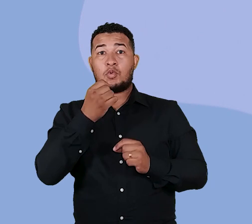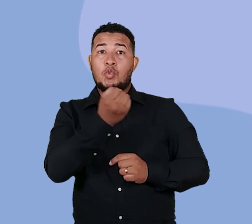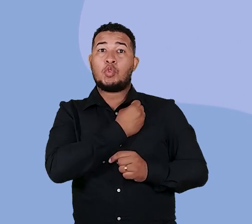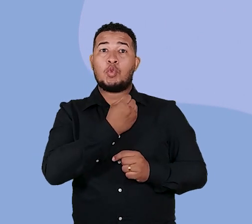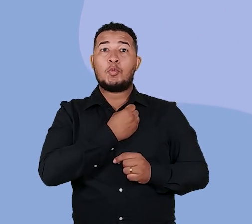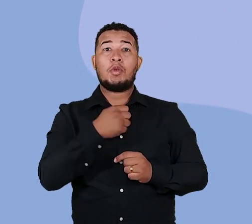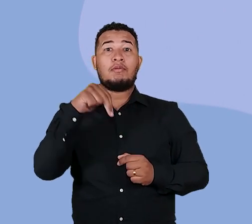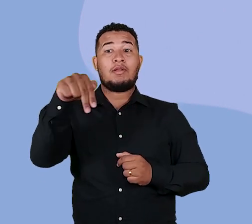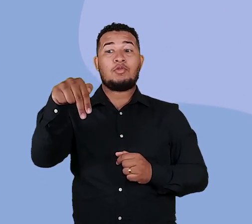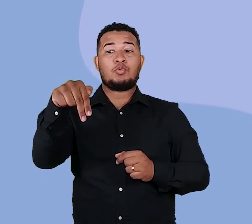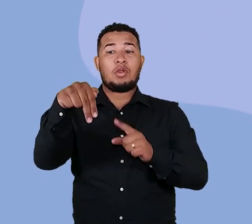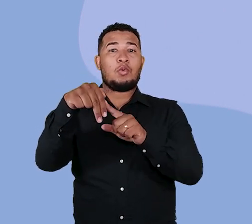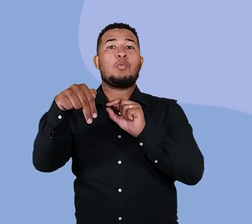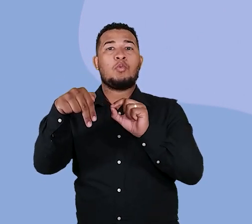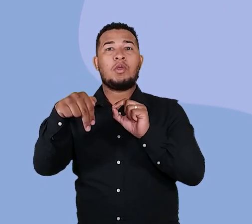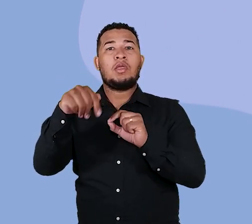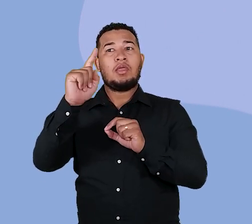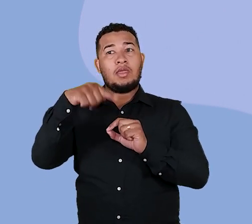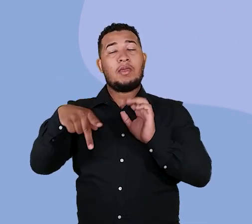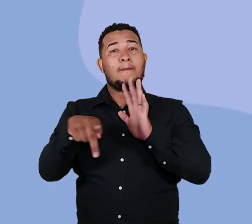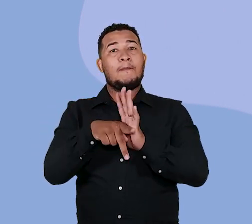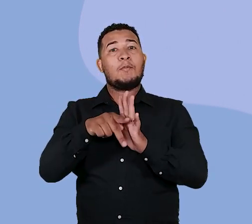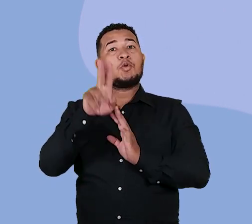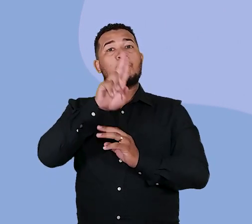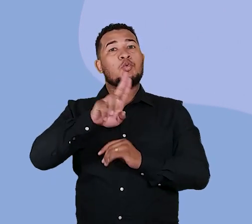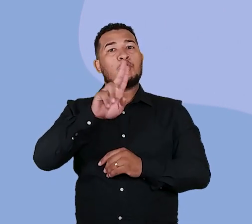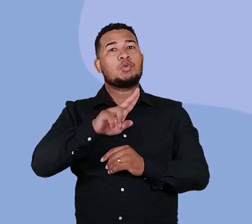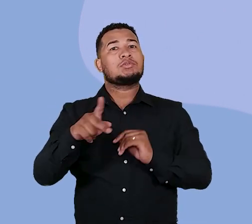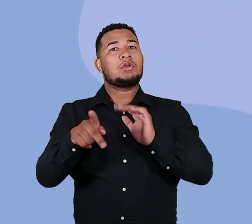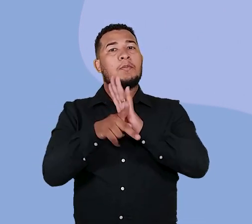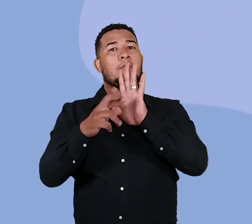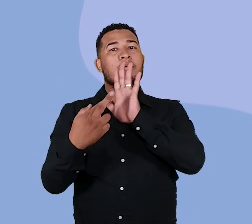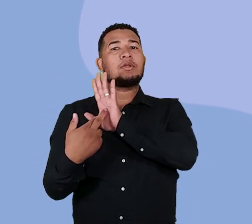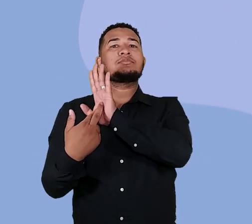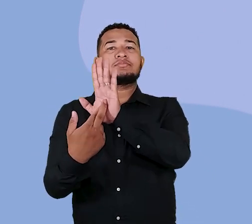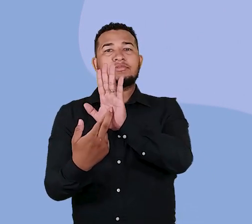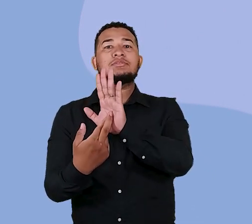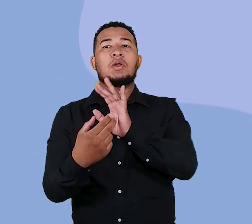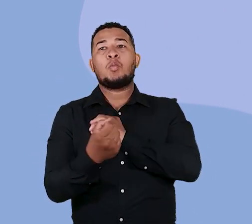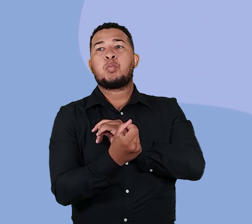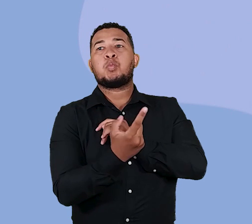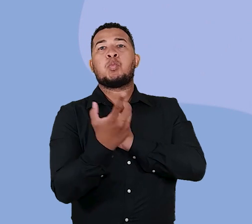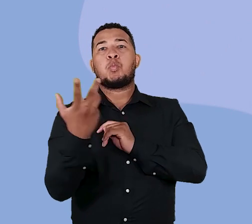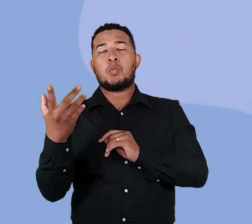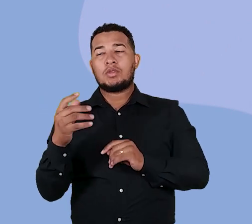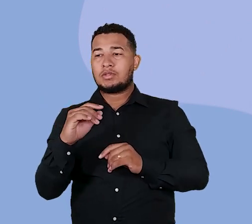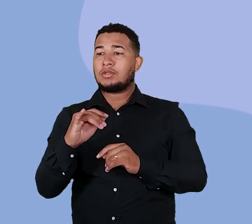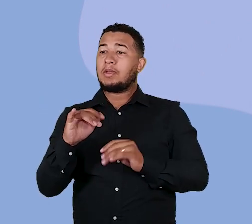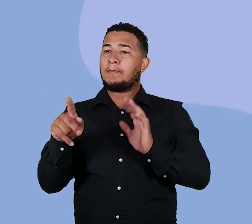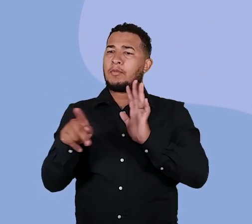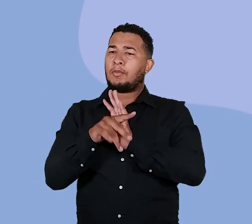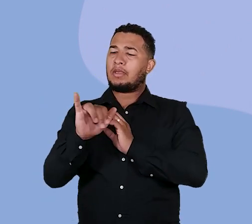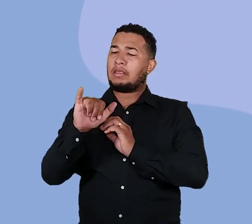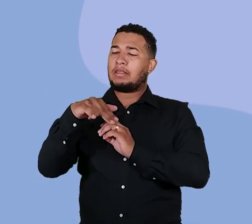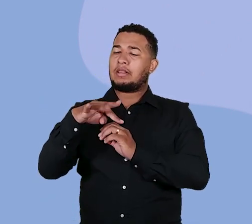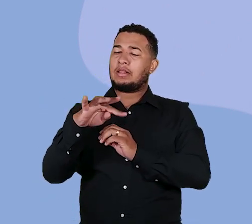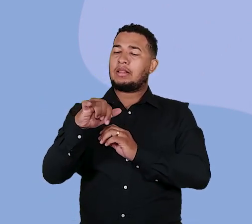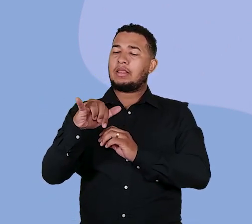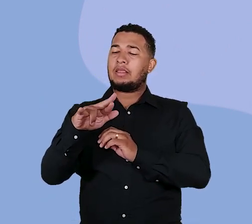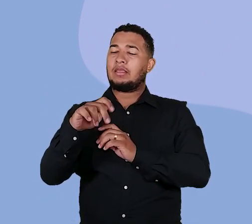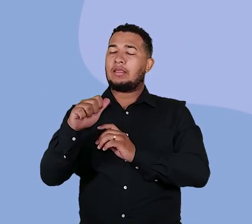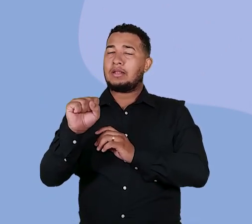são números naturais? São números naturais aqueles que utilizamos para representar quantidades inteiras e